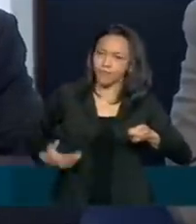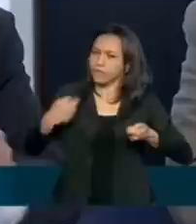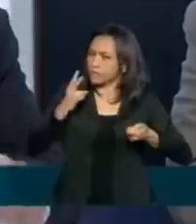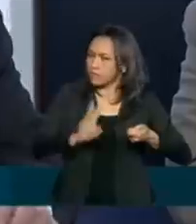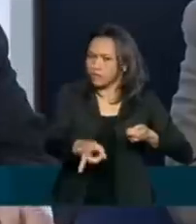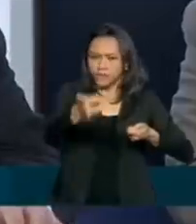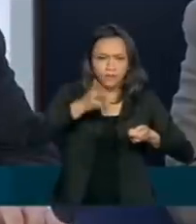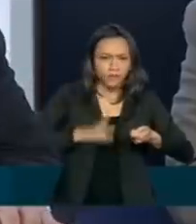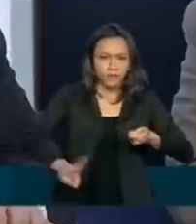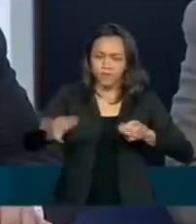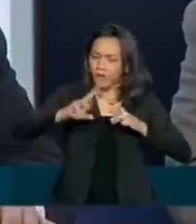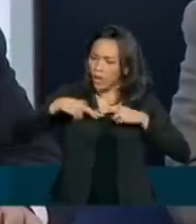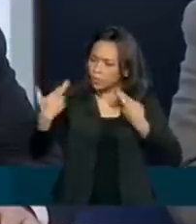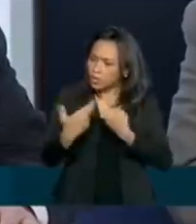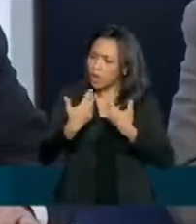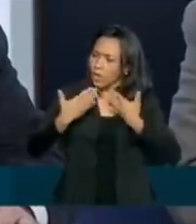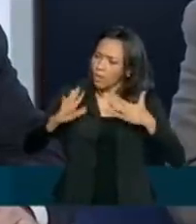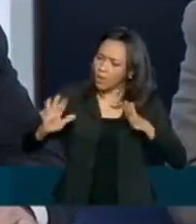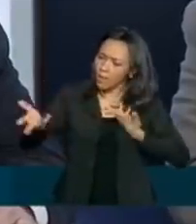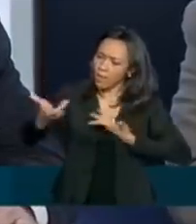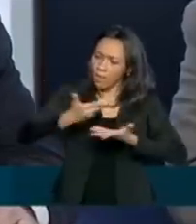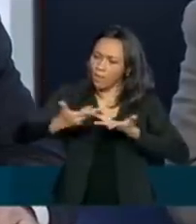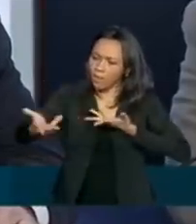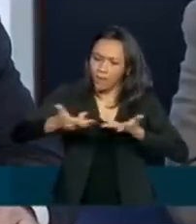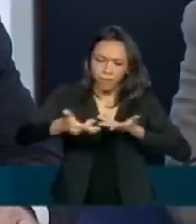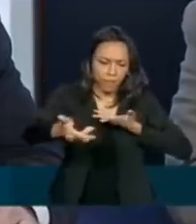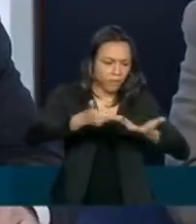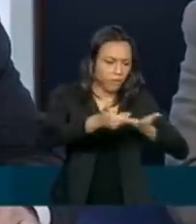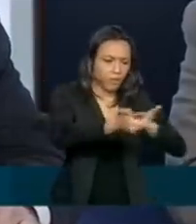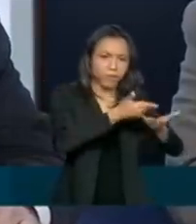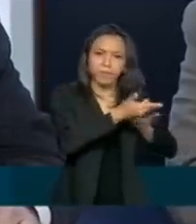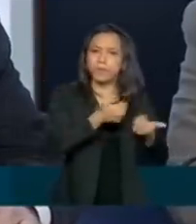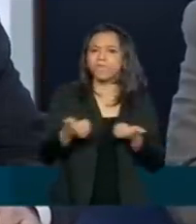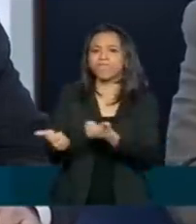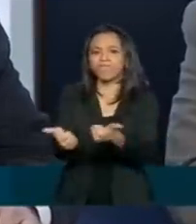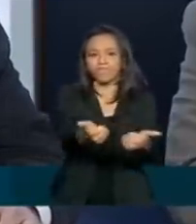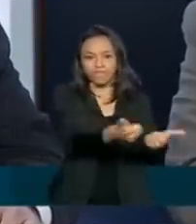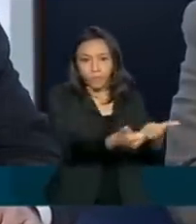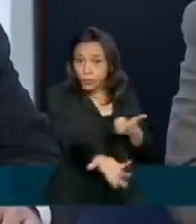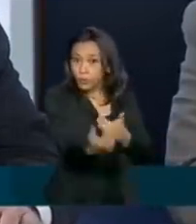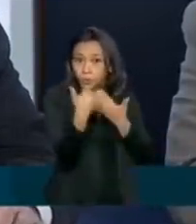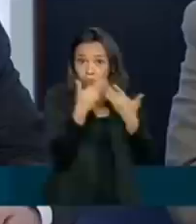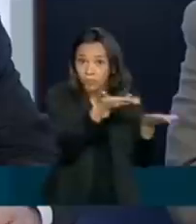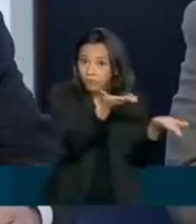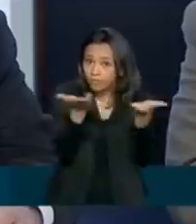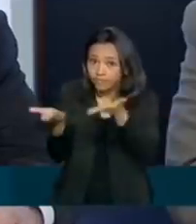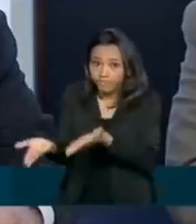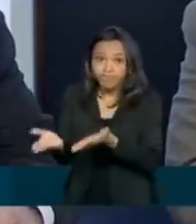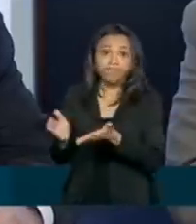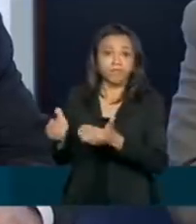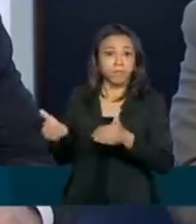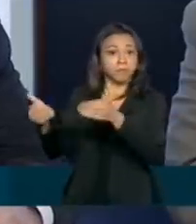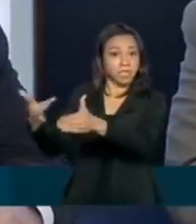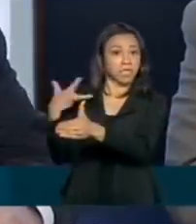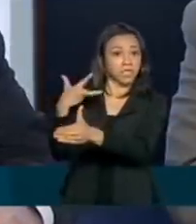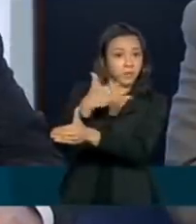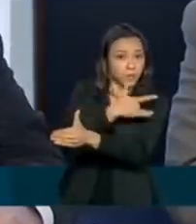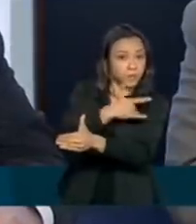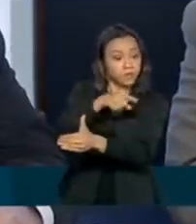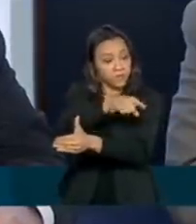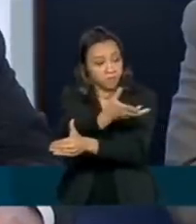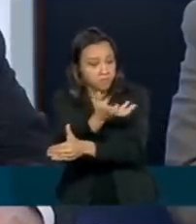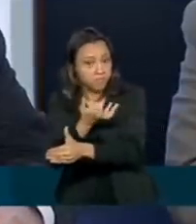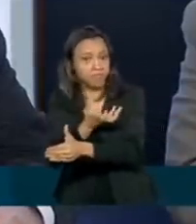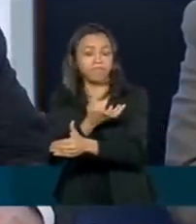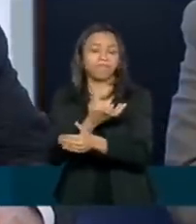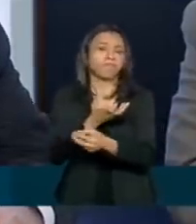as portas e sistemas, e todos serão locais no Ministério da Saúde. Qualquer momento, em qualquer senha, em